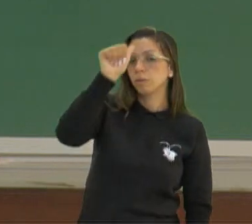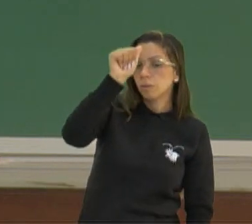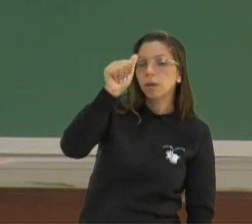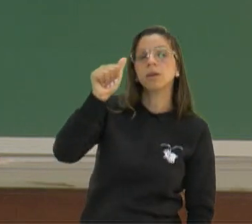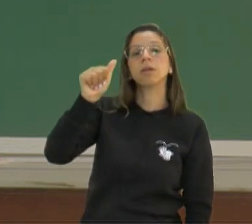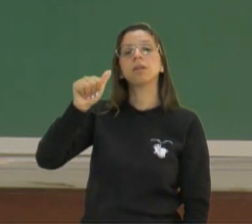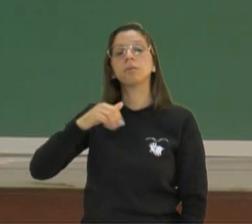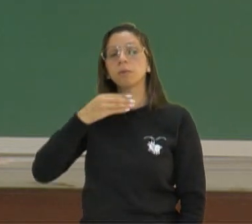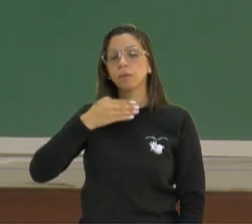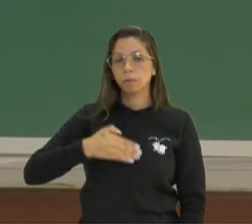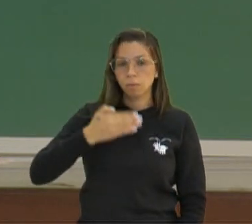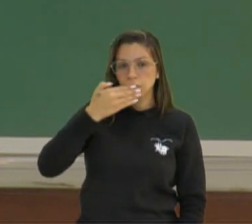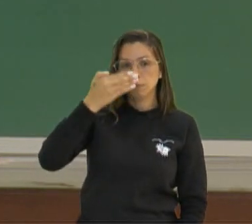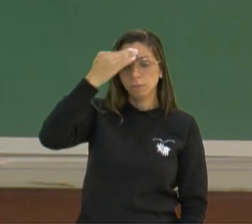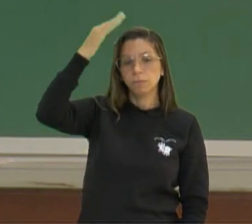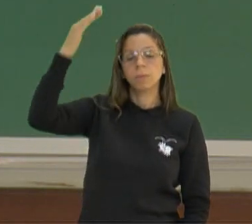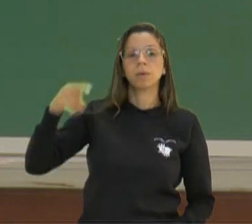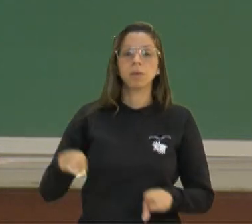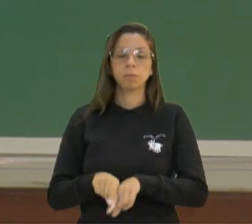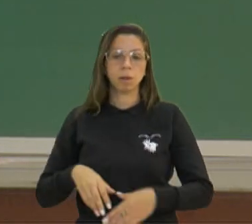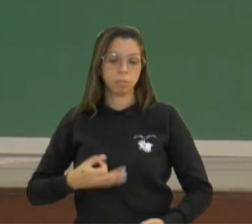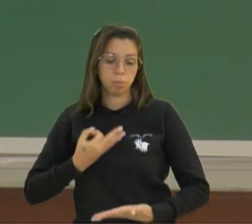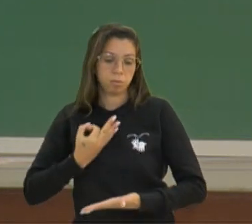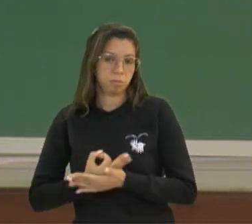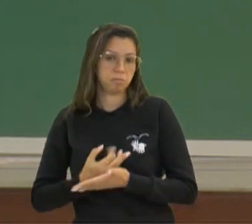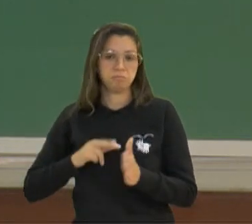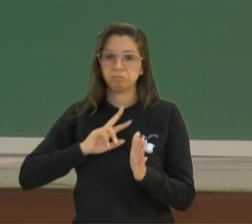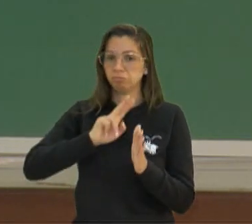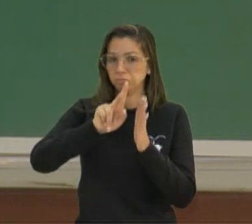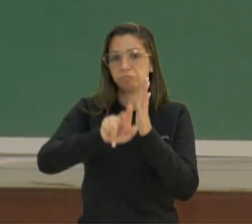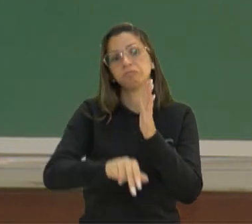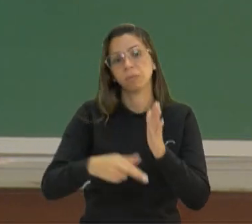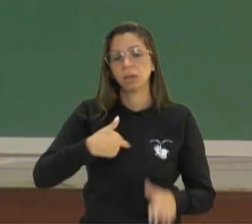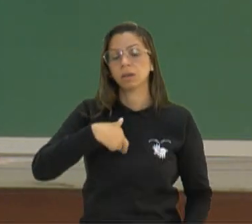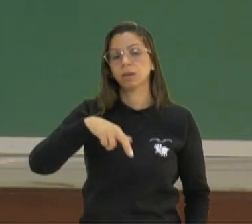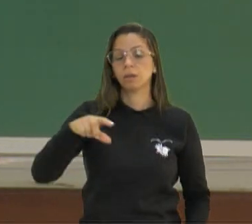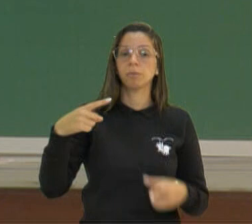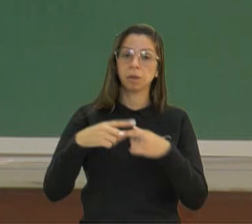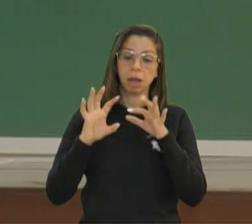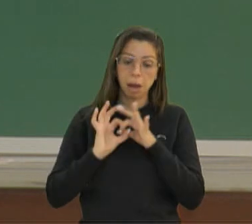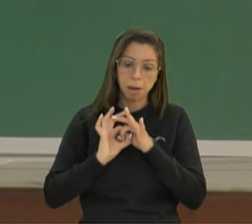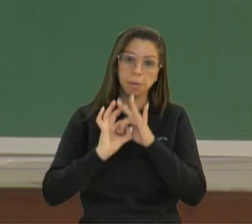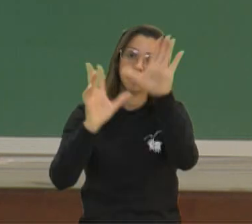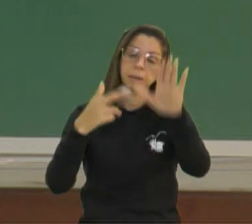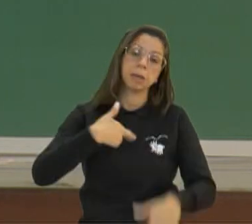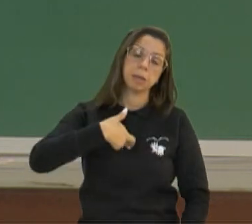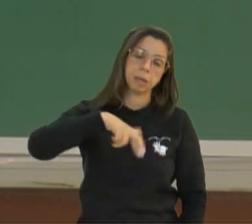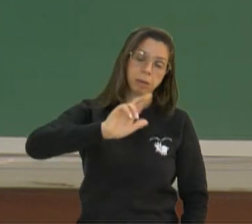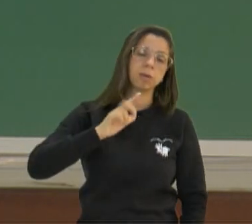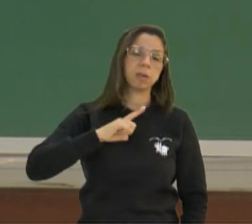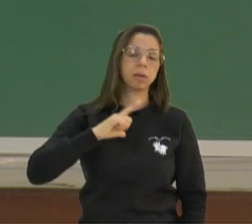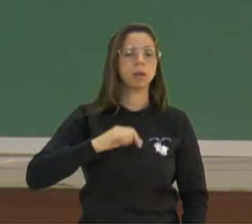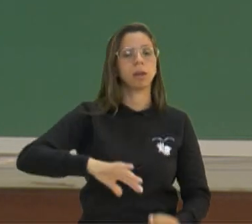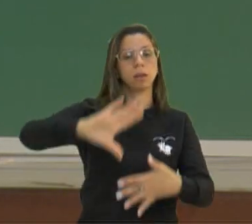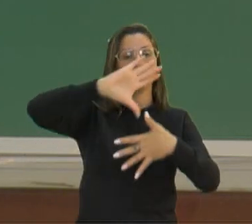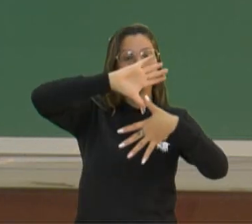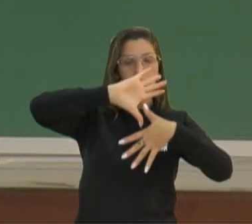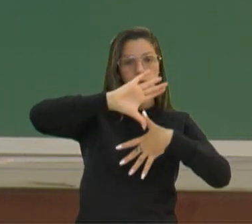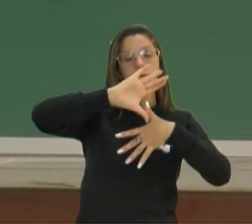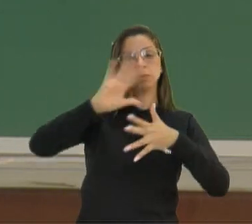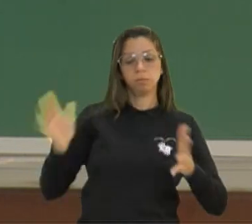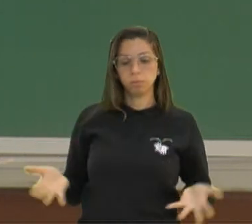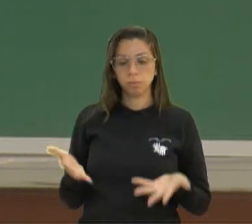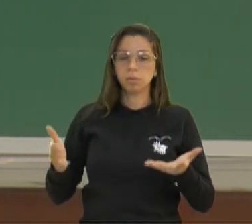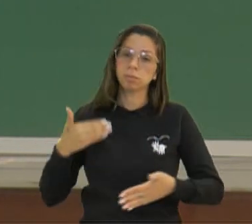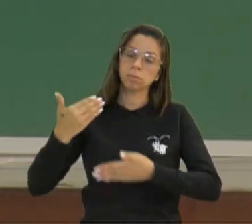hinduísmo, islamismo, budismo, entre outras. A liberdade religiosa que existe aí na América proporciona